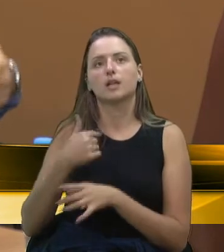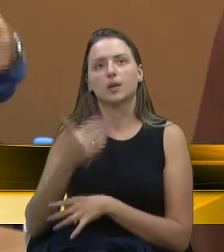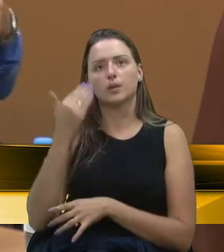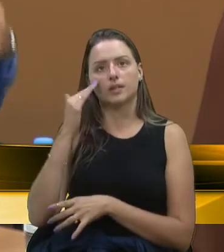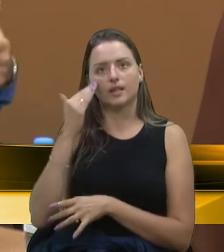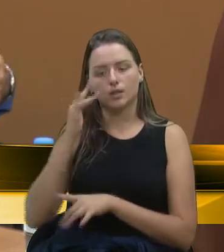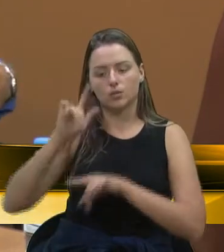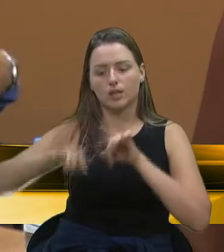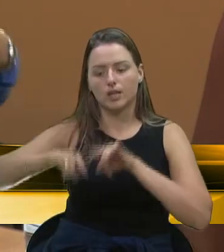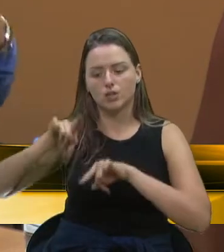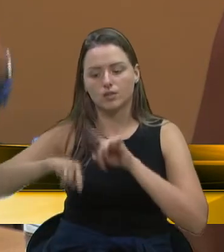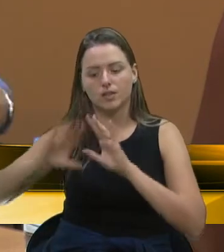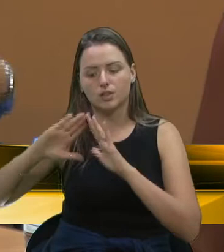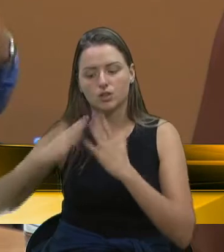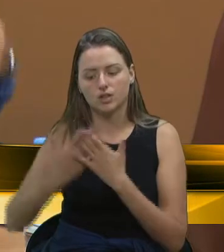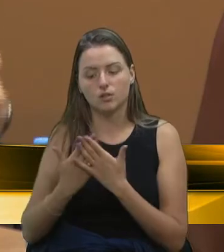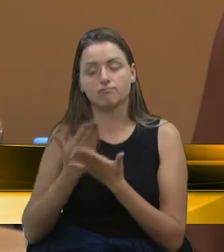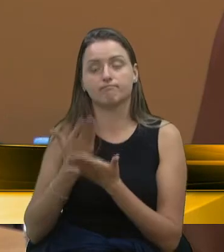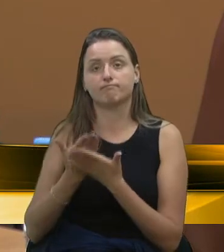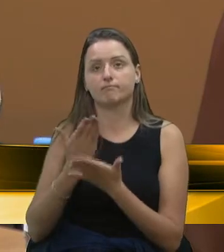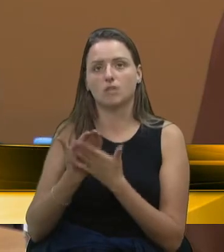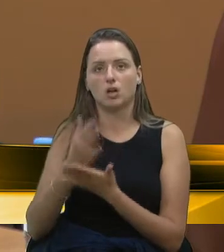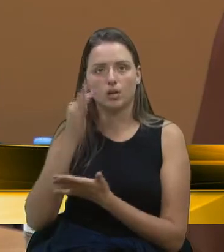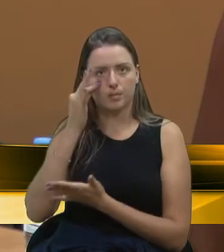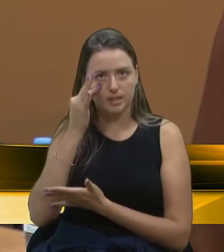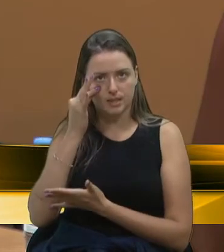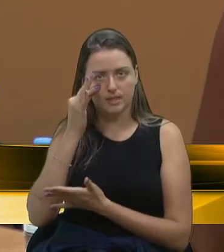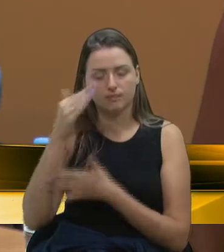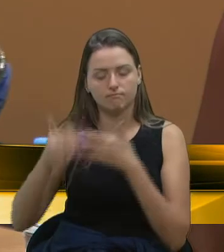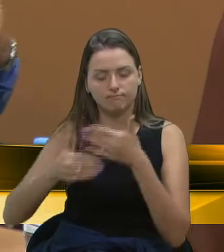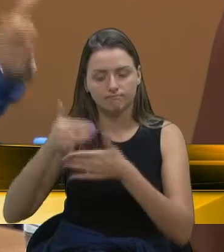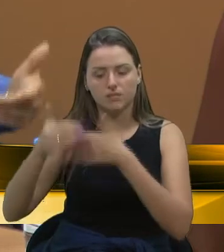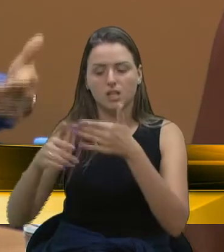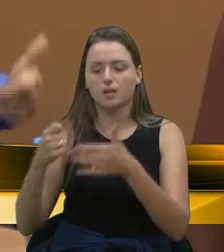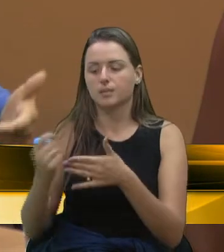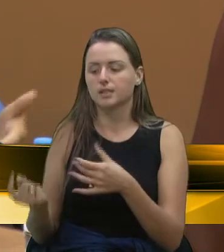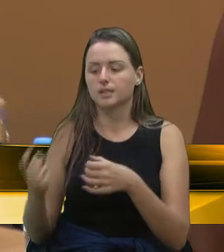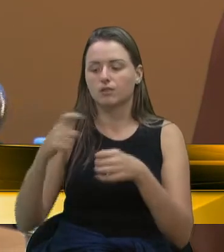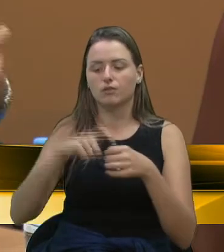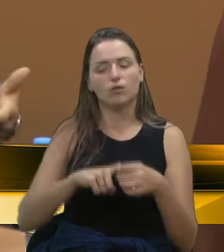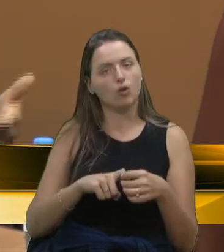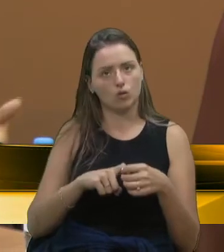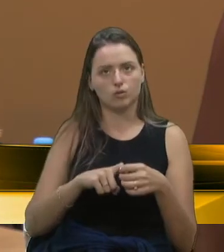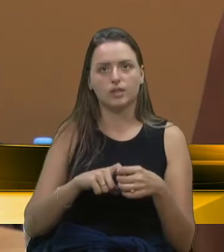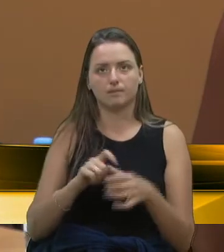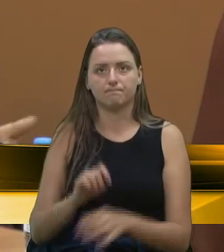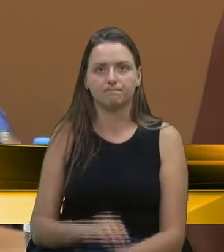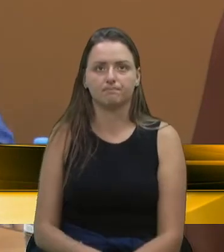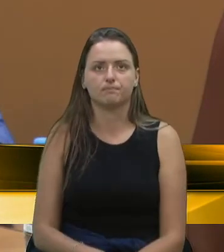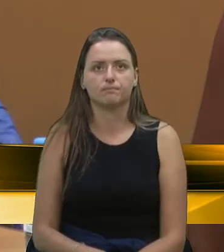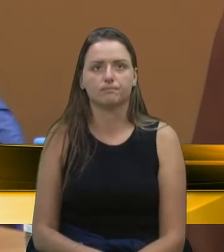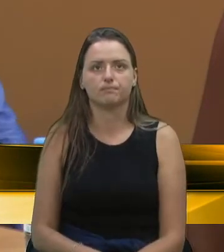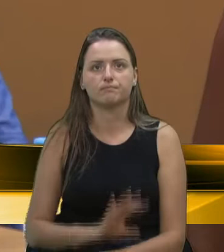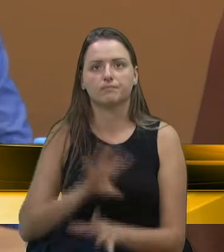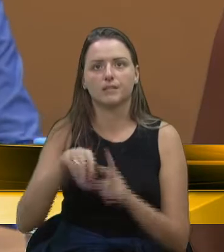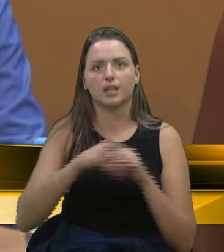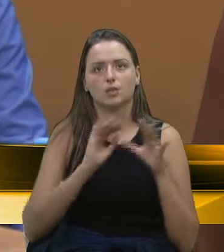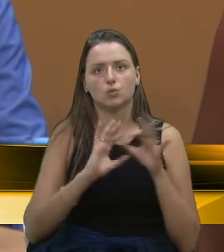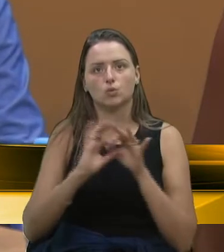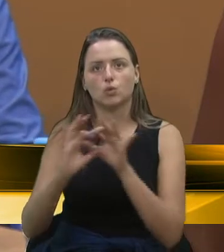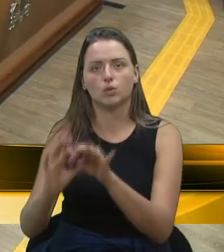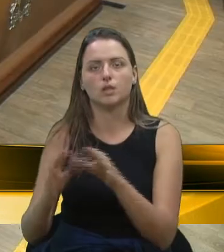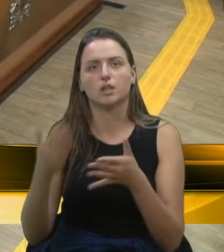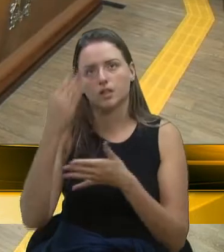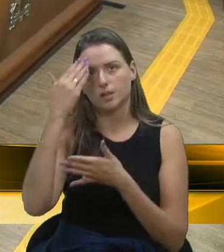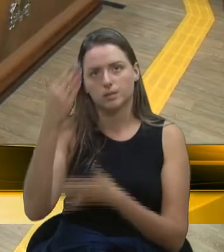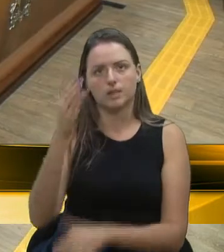escolar, ou seja, as aulas presenciais, gradativamente ou de uma forma rápida, tem que acontecer dentro do contexto. Obrigado,